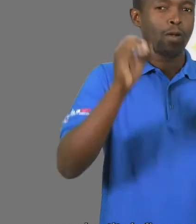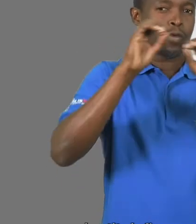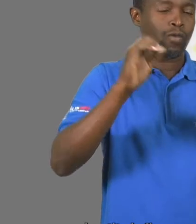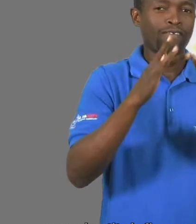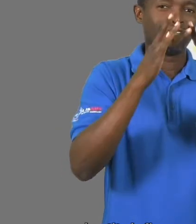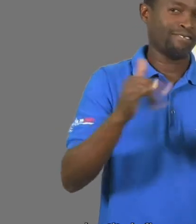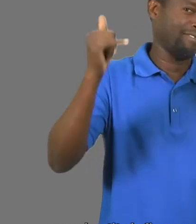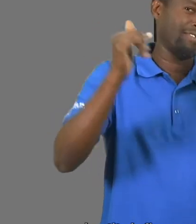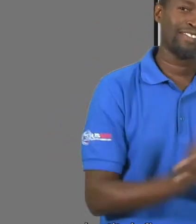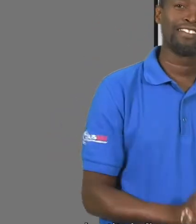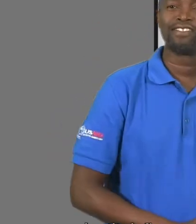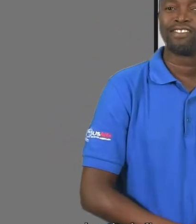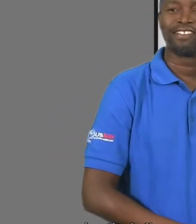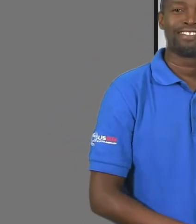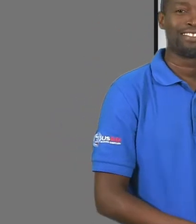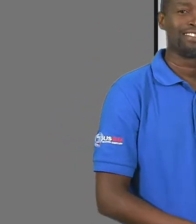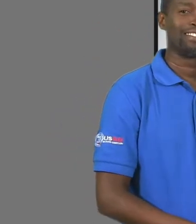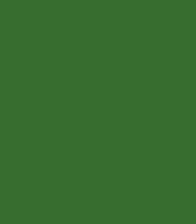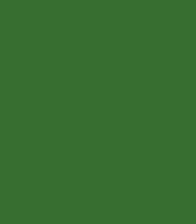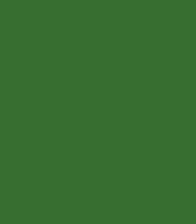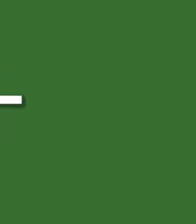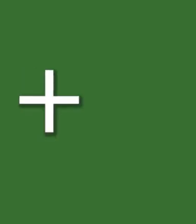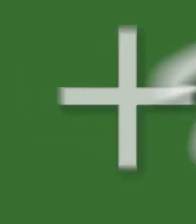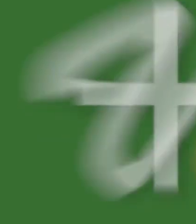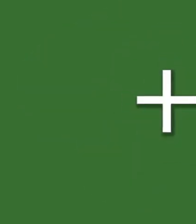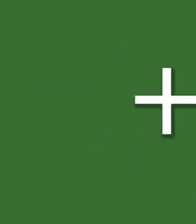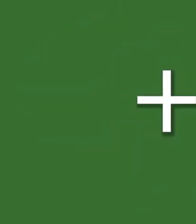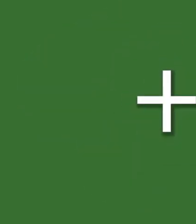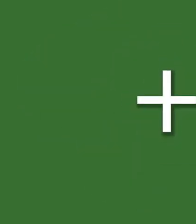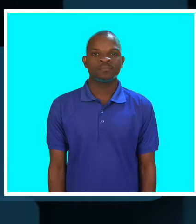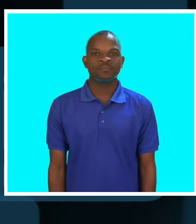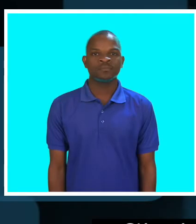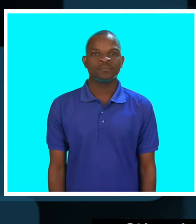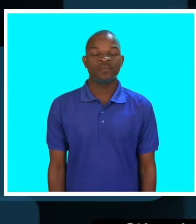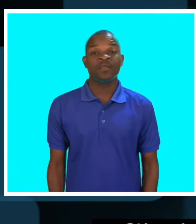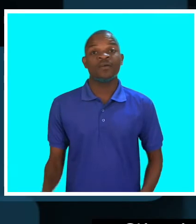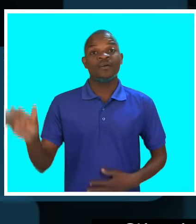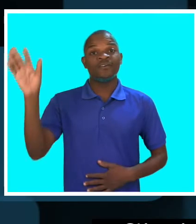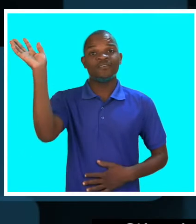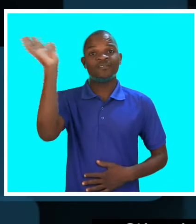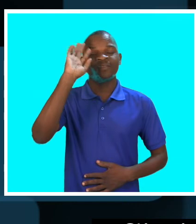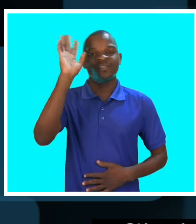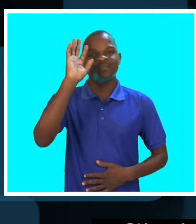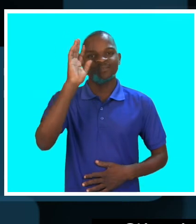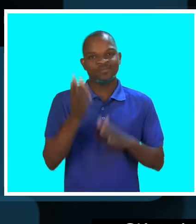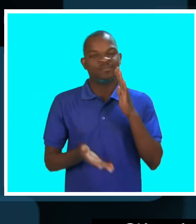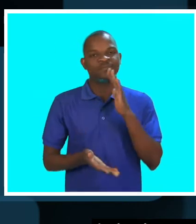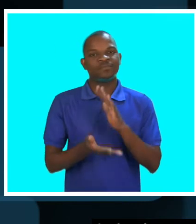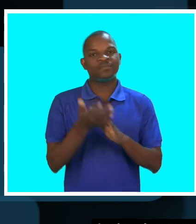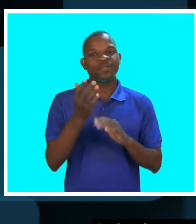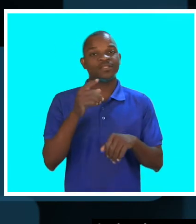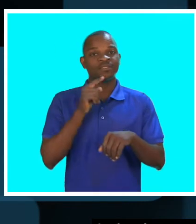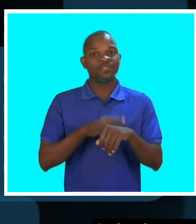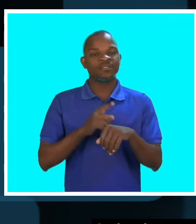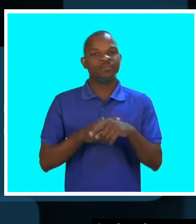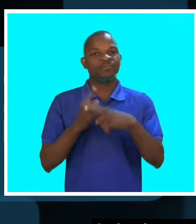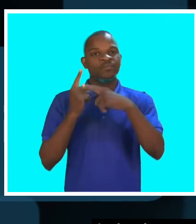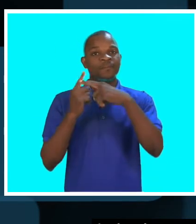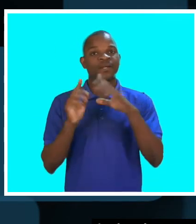gratuitamente para pessoas com deficiência. Olá, está no ar o seu espaço Mais Vida.